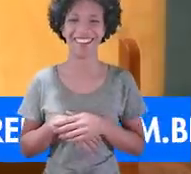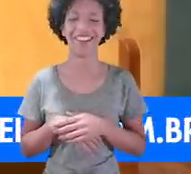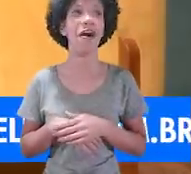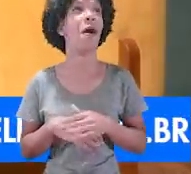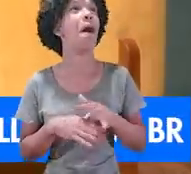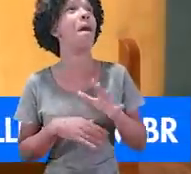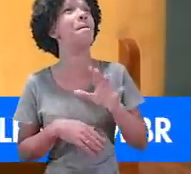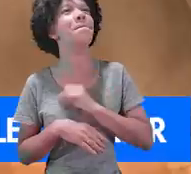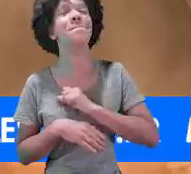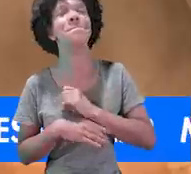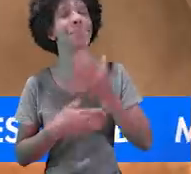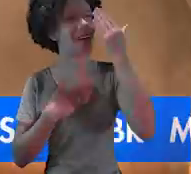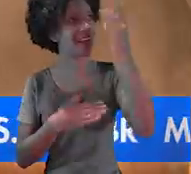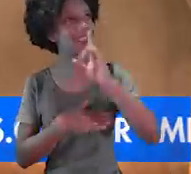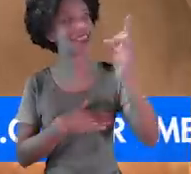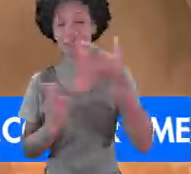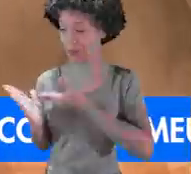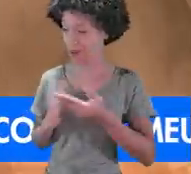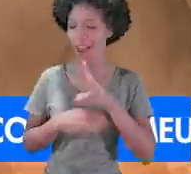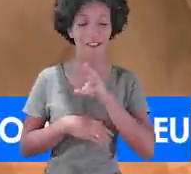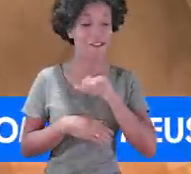Obrigado, Deus, por me trazer o Victor. Obrigado, eu.